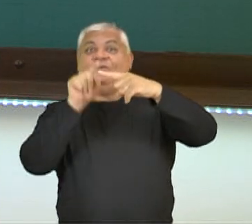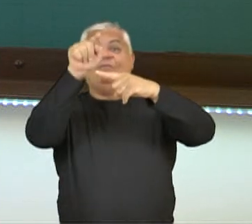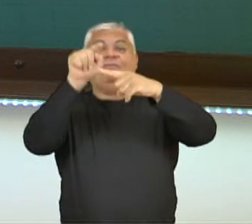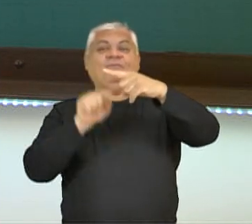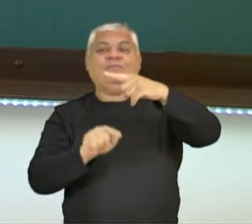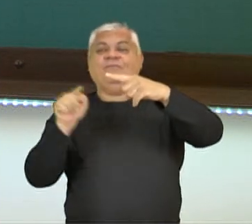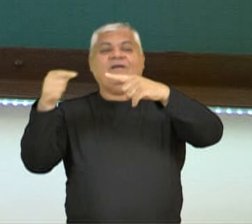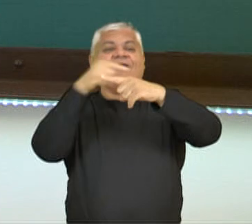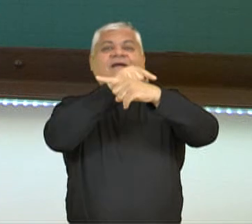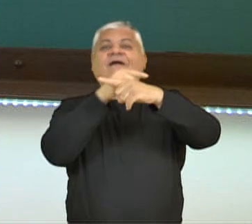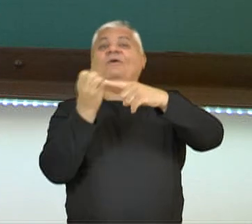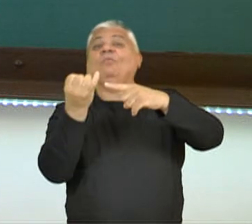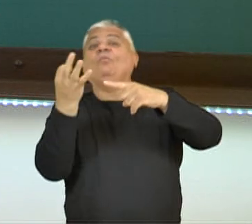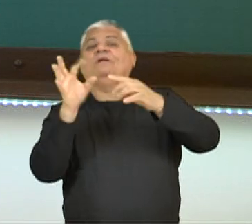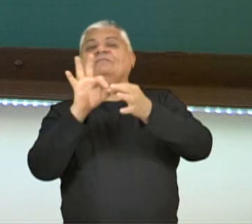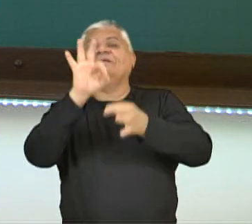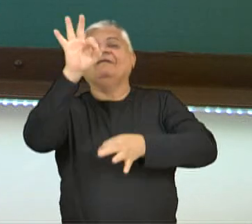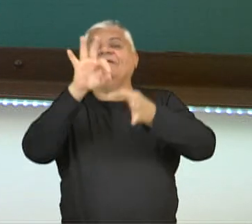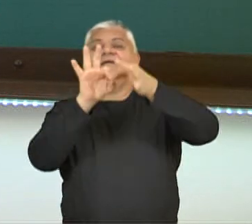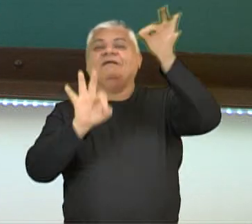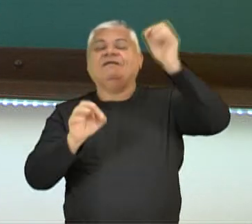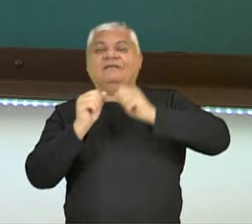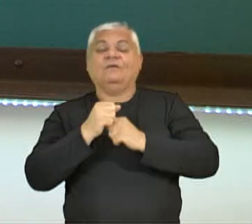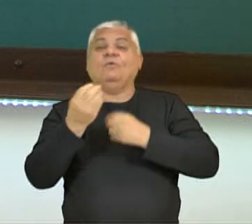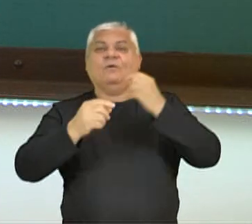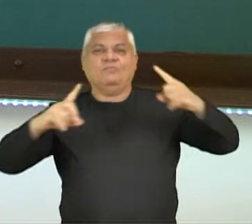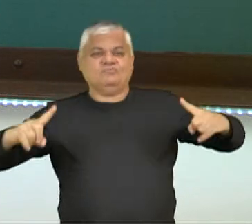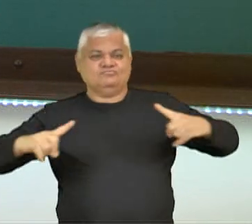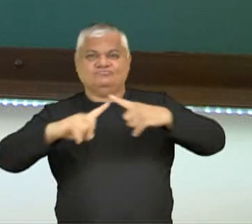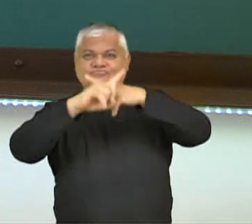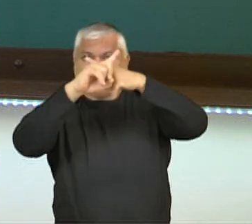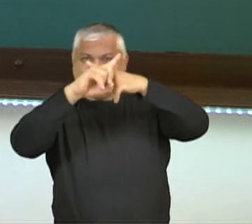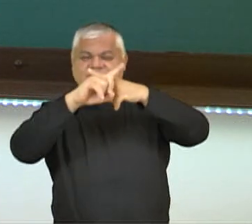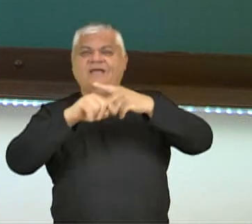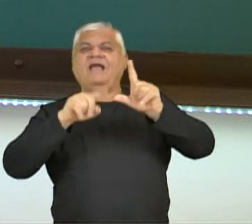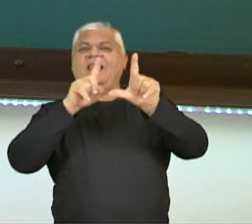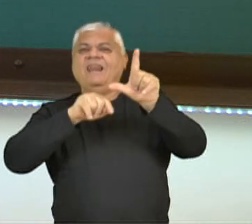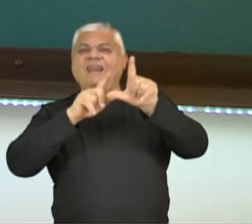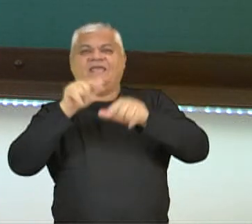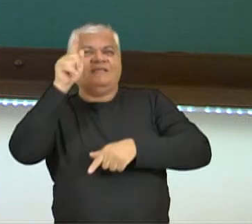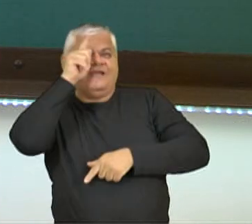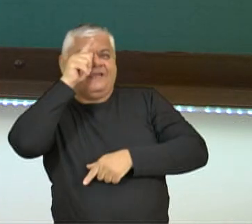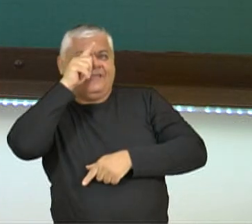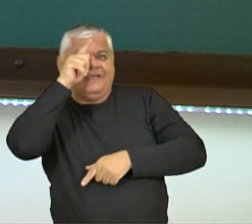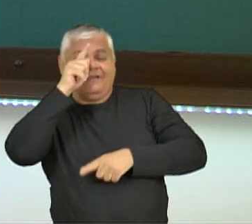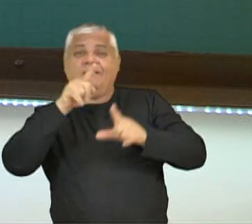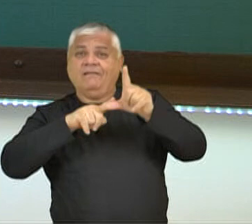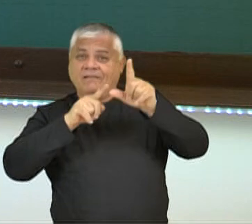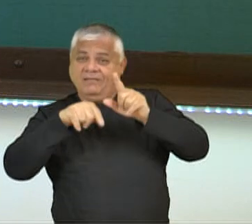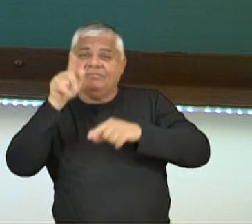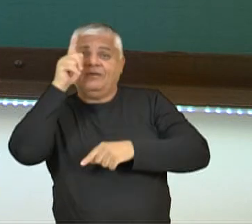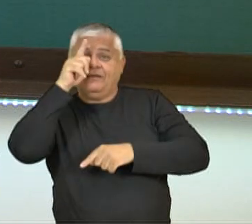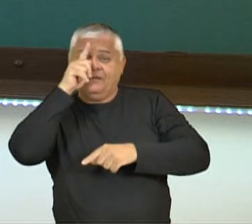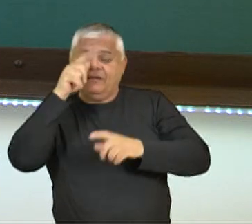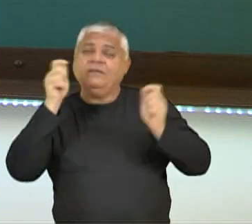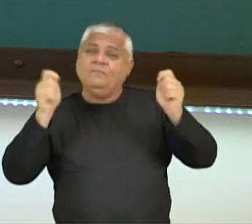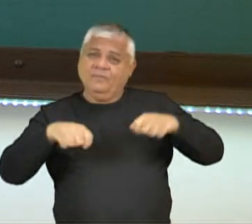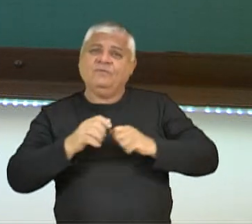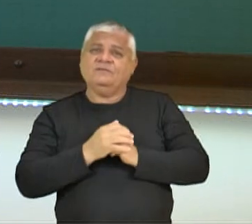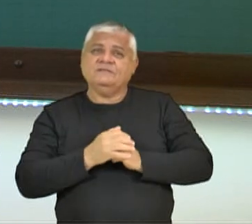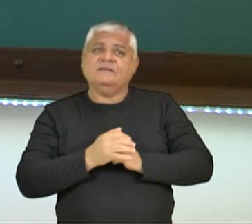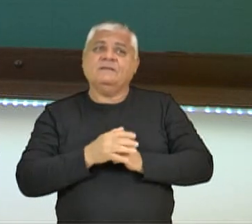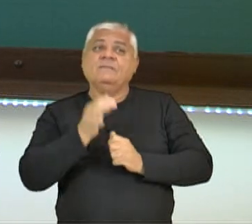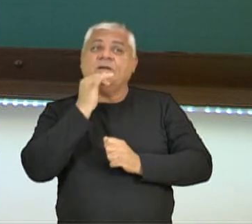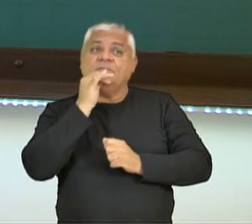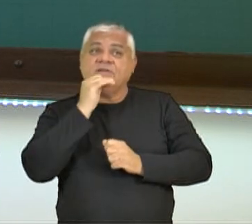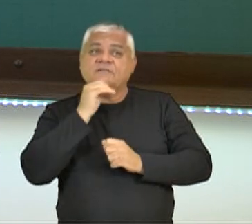gregas, ok? A gente normalmente simboliza ângulos com letras gregas. Posso usar letras do nosso alfabeto normal? Ah, pode também. Mas